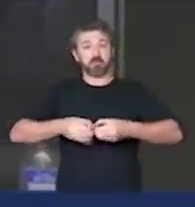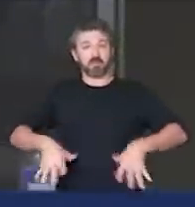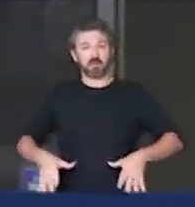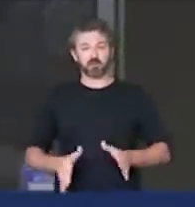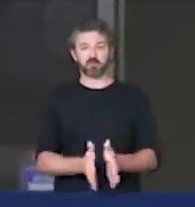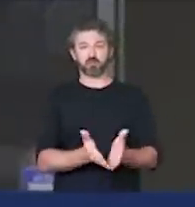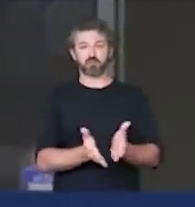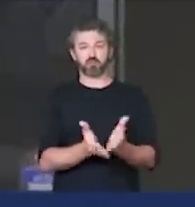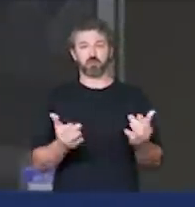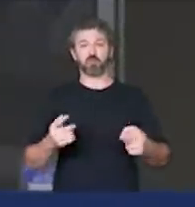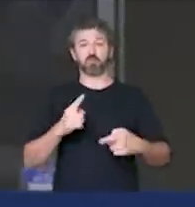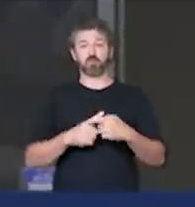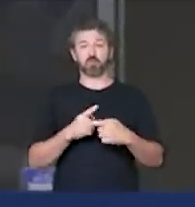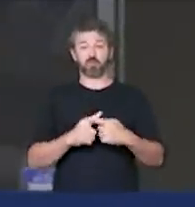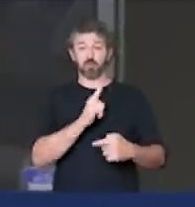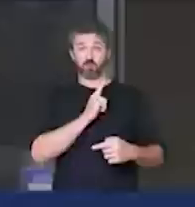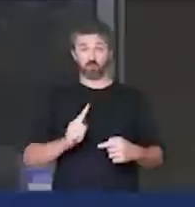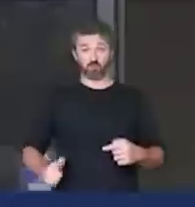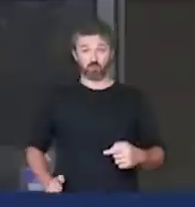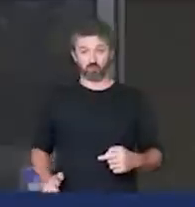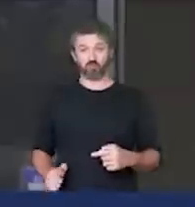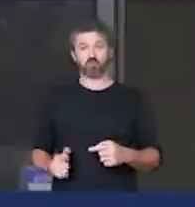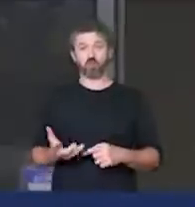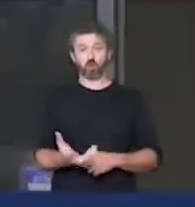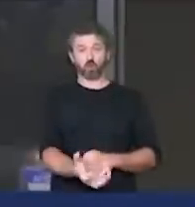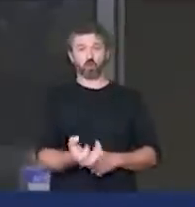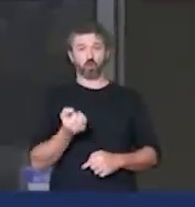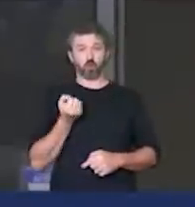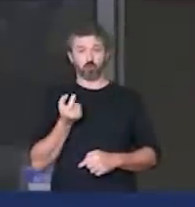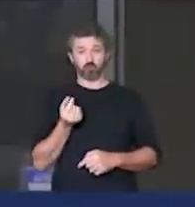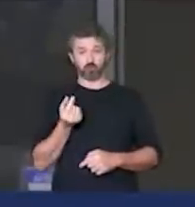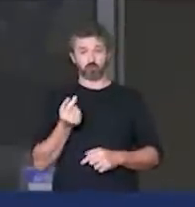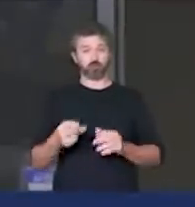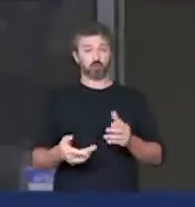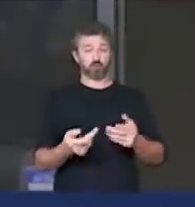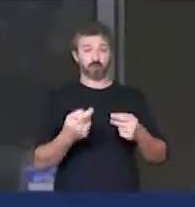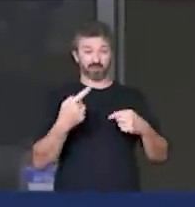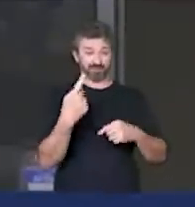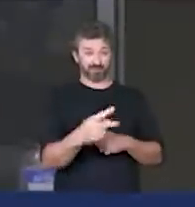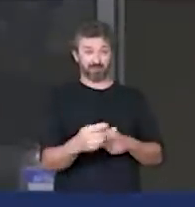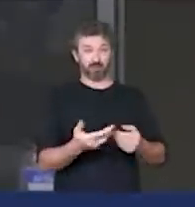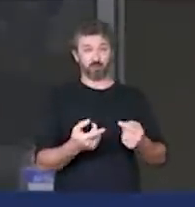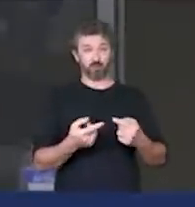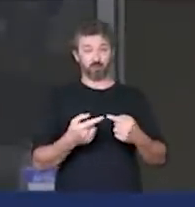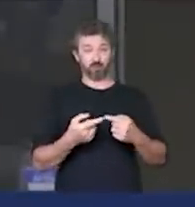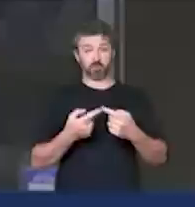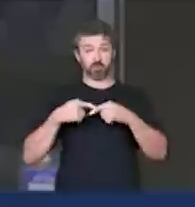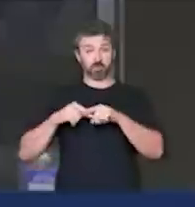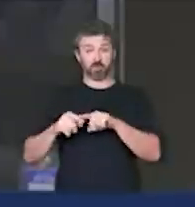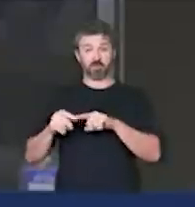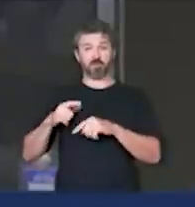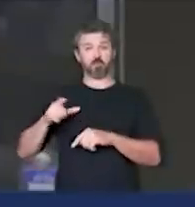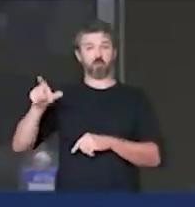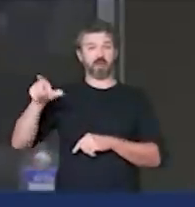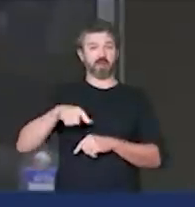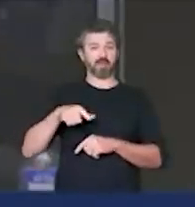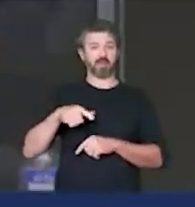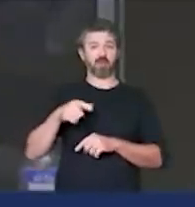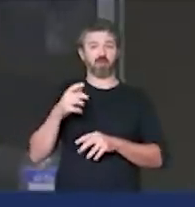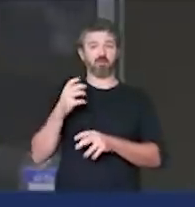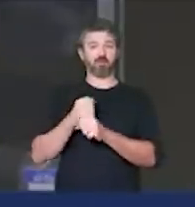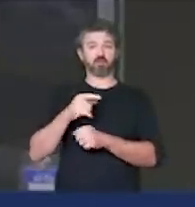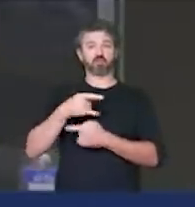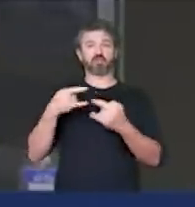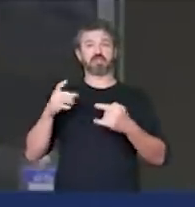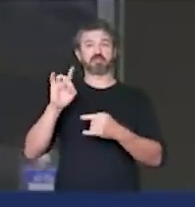prejudica os mais pobres na medida em que o governo toma dinheiro emprestado dos mais pobres para depois passar no cartão de crédito a fatura